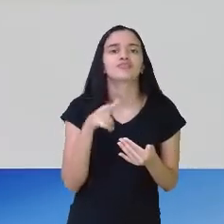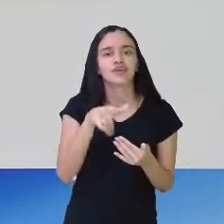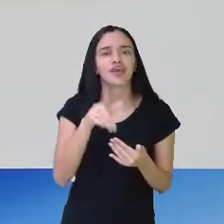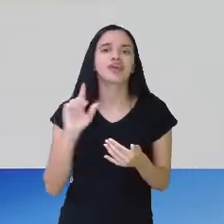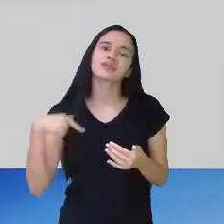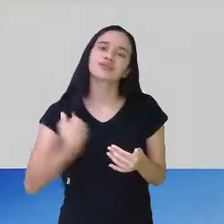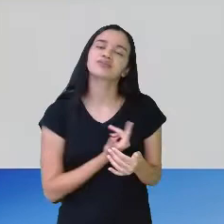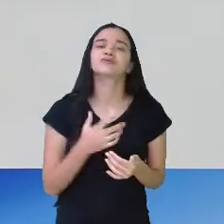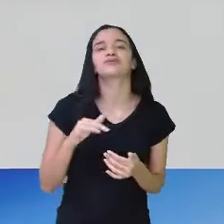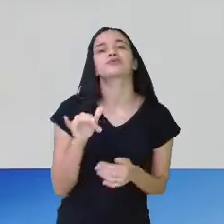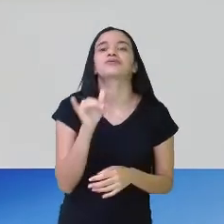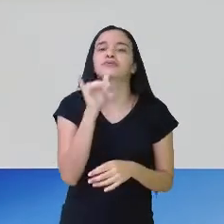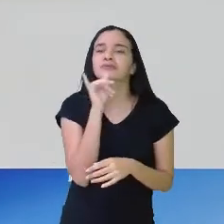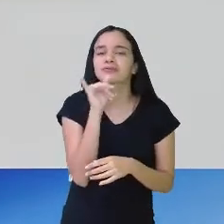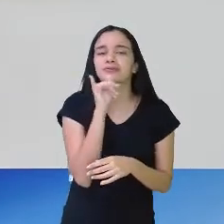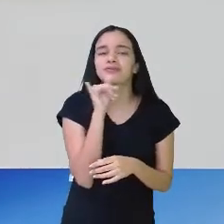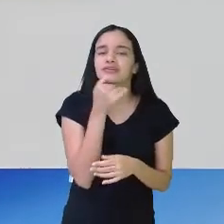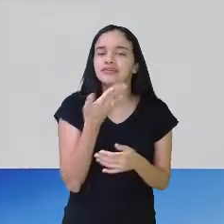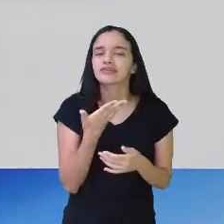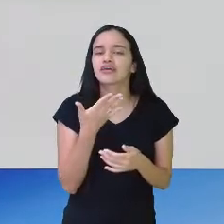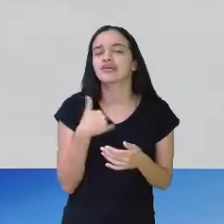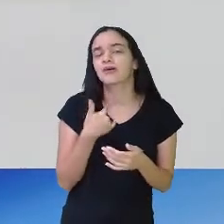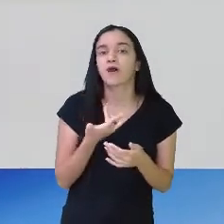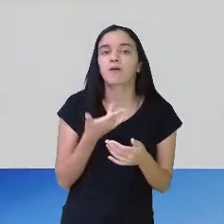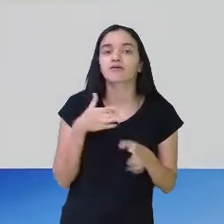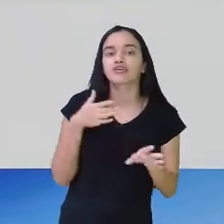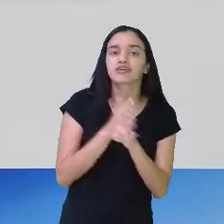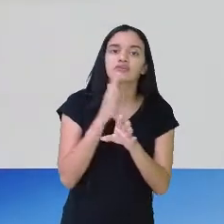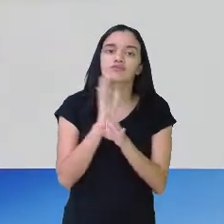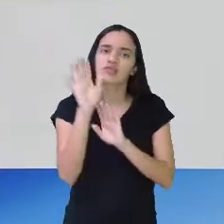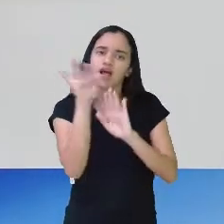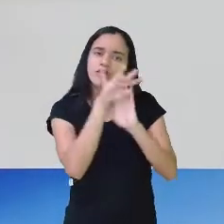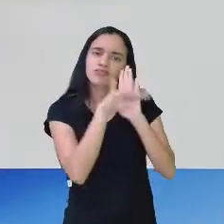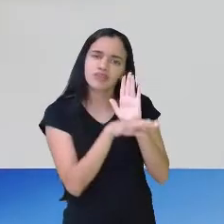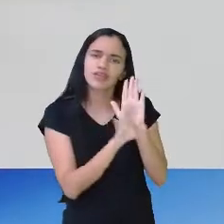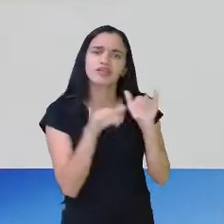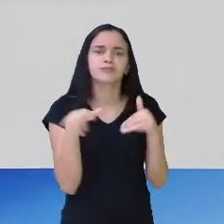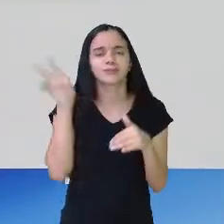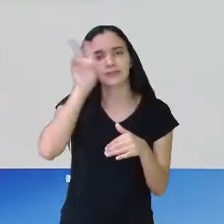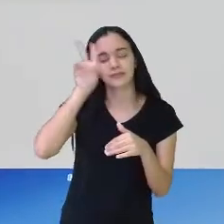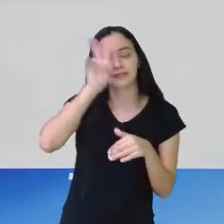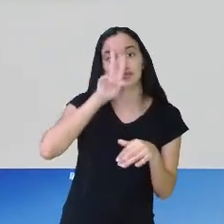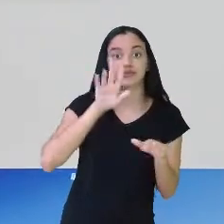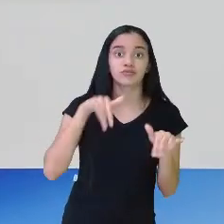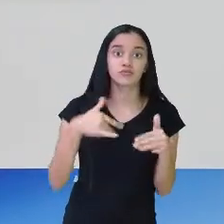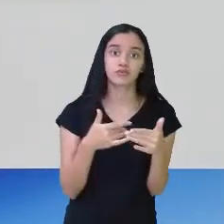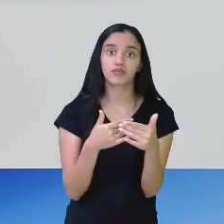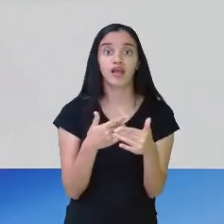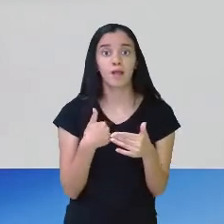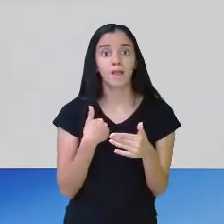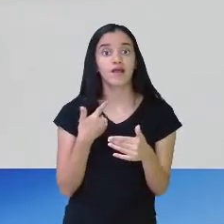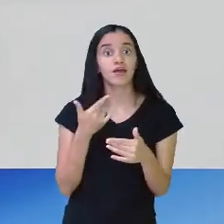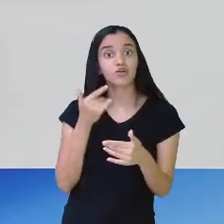gente consegue encontrar alguns elementos dessa história que eu acabei de contar no próximo mini conto?